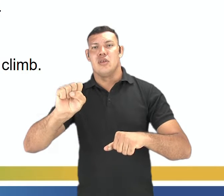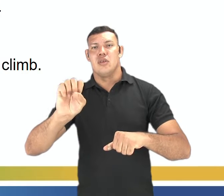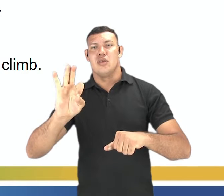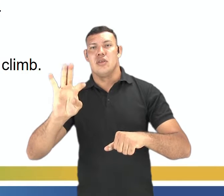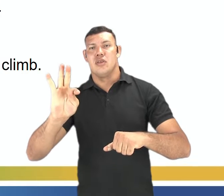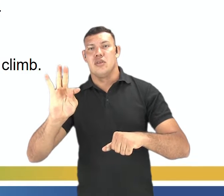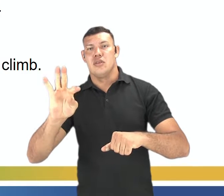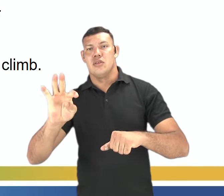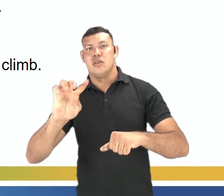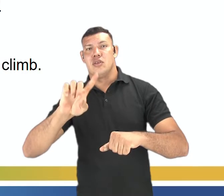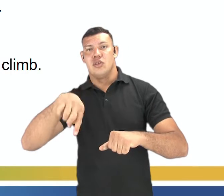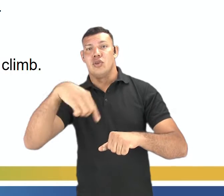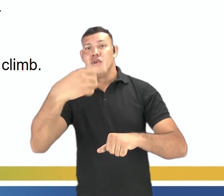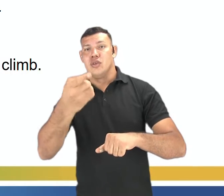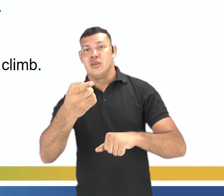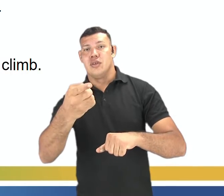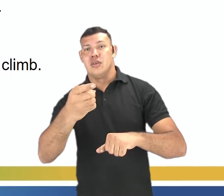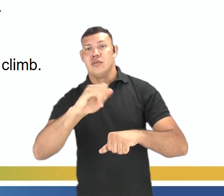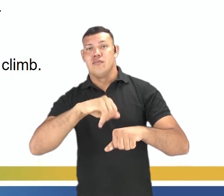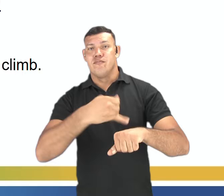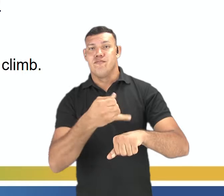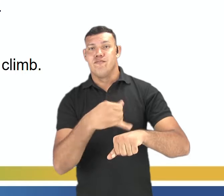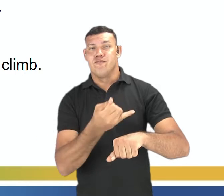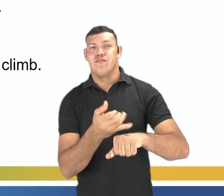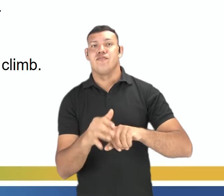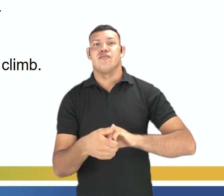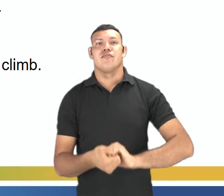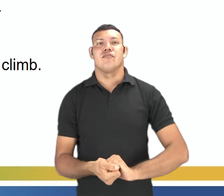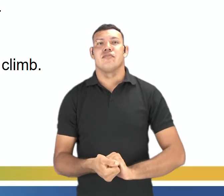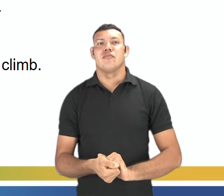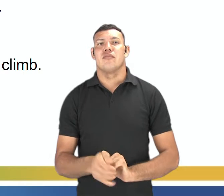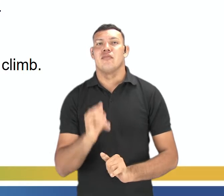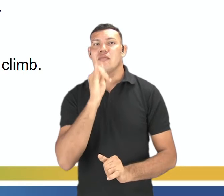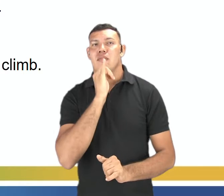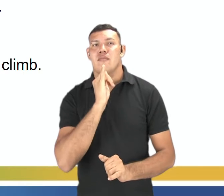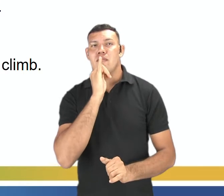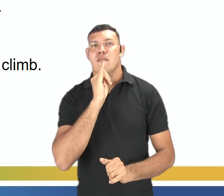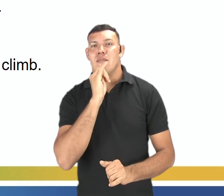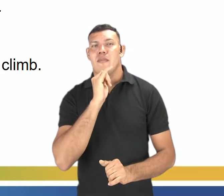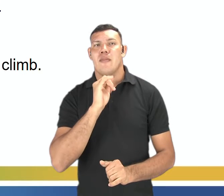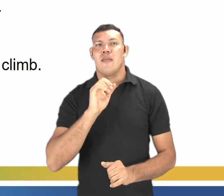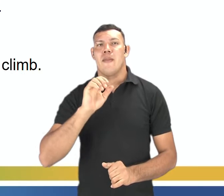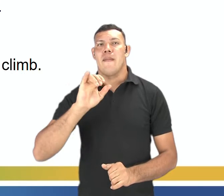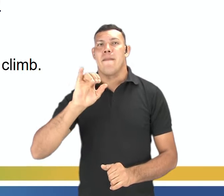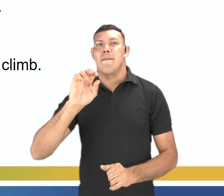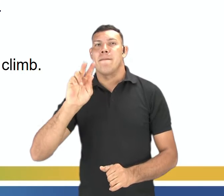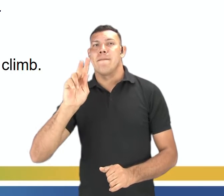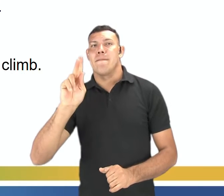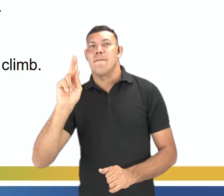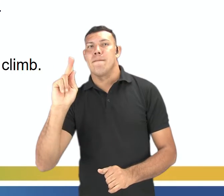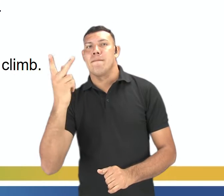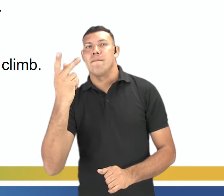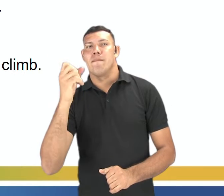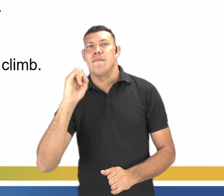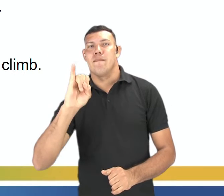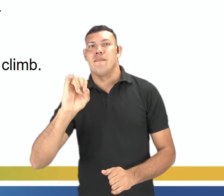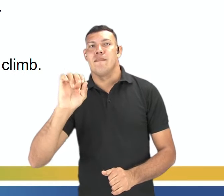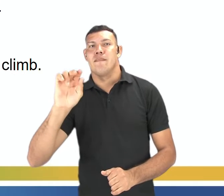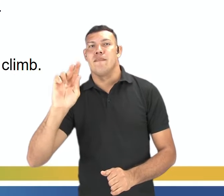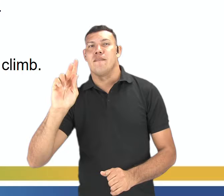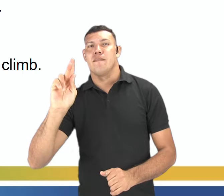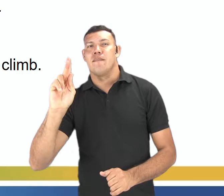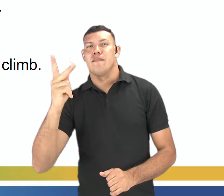os adjetivos. Então nós temos Everest is the highest mountain